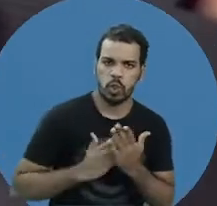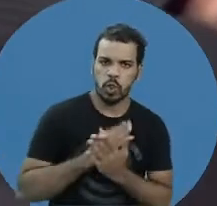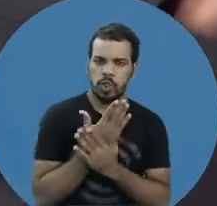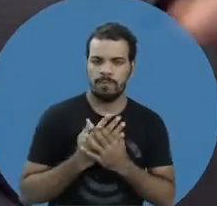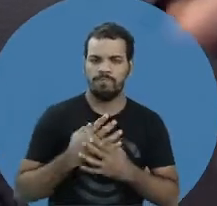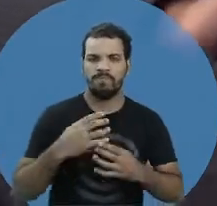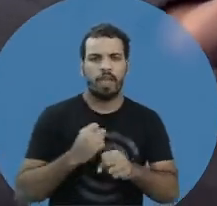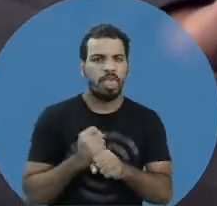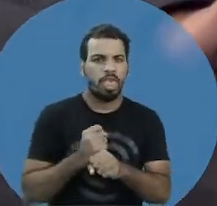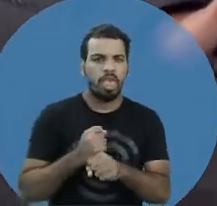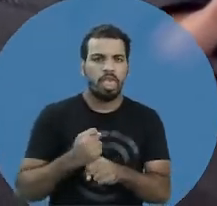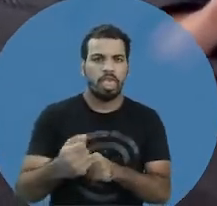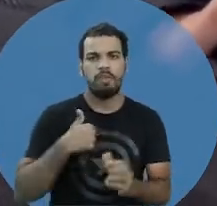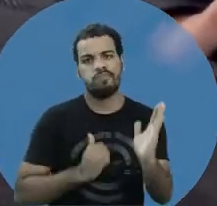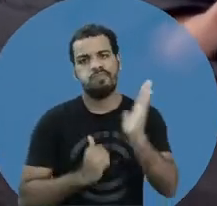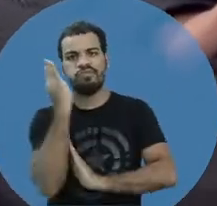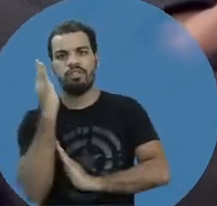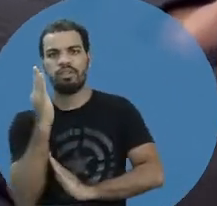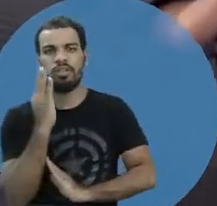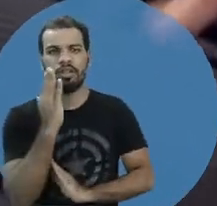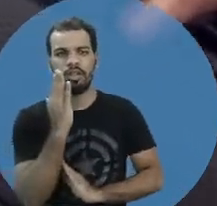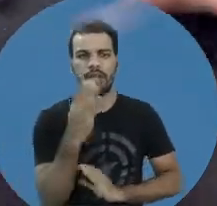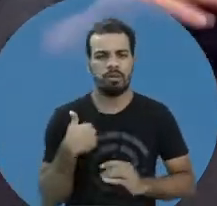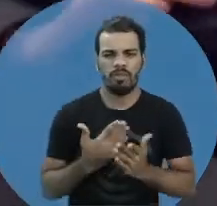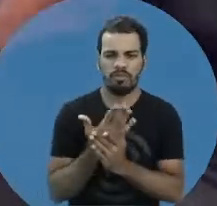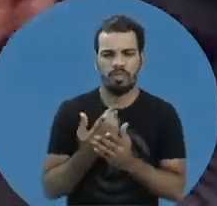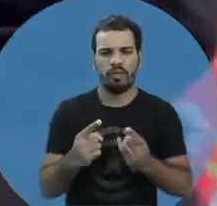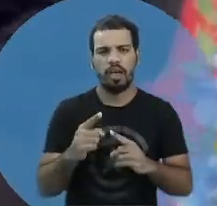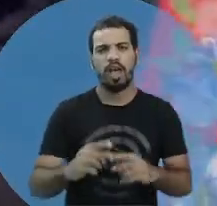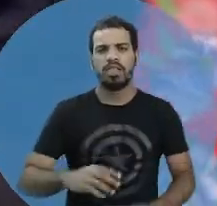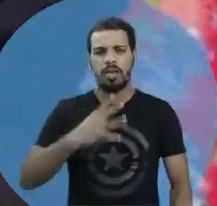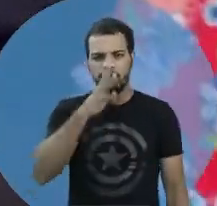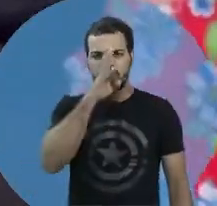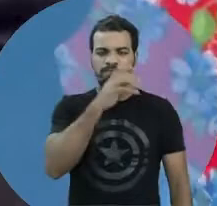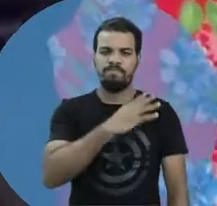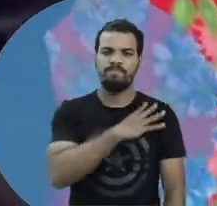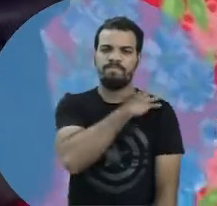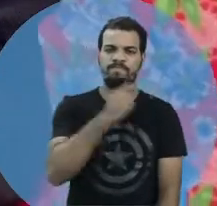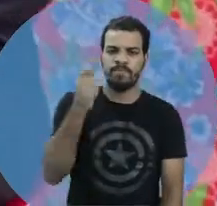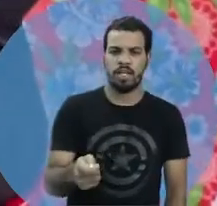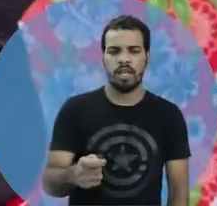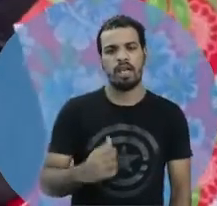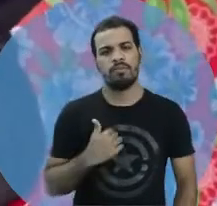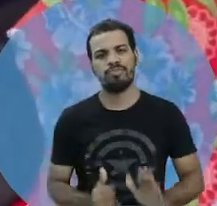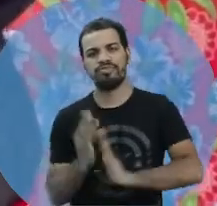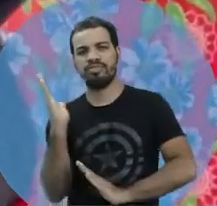anos de exílio, promovidos pela ditadura militar.